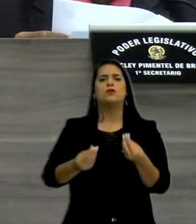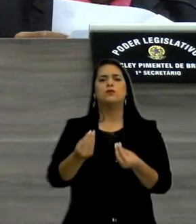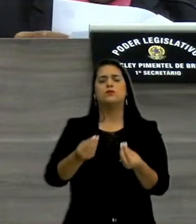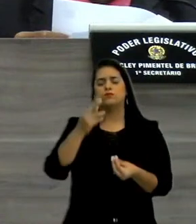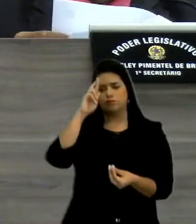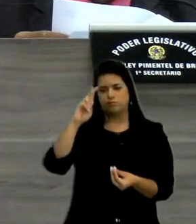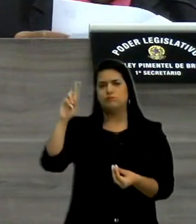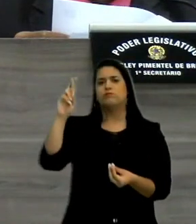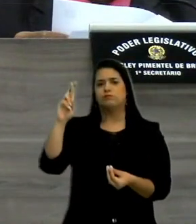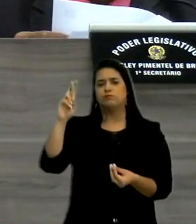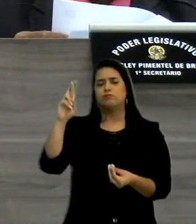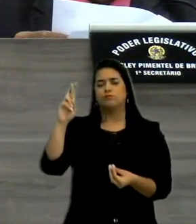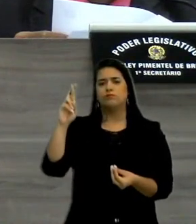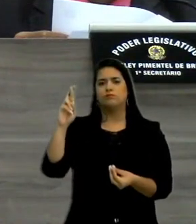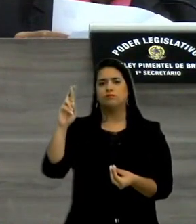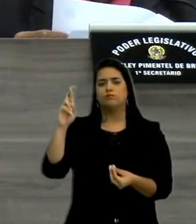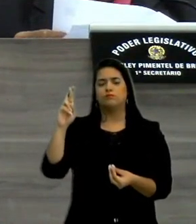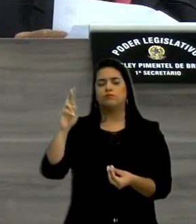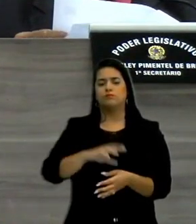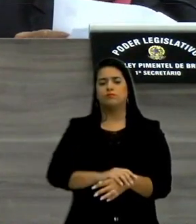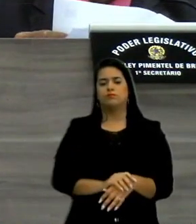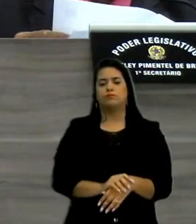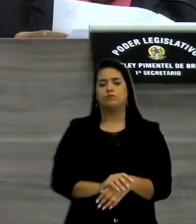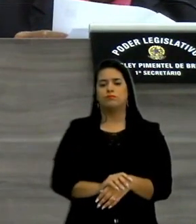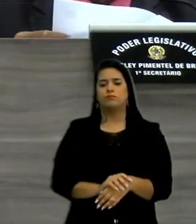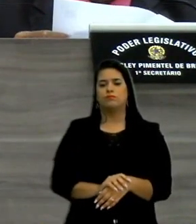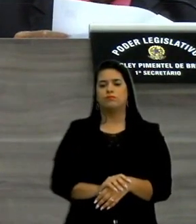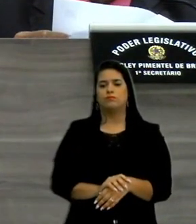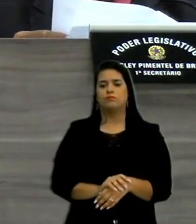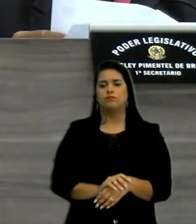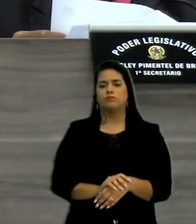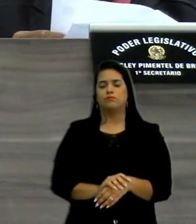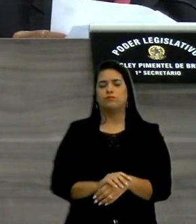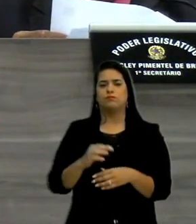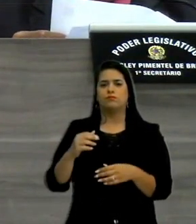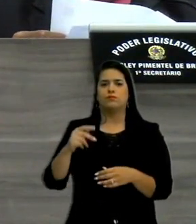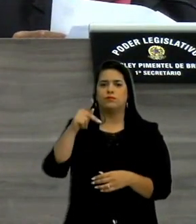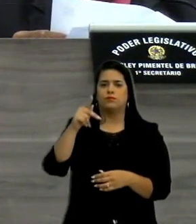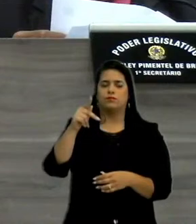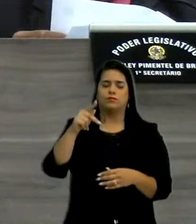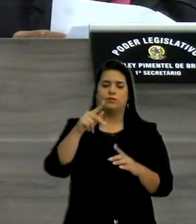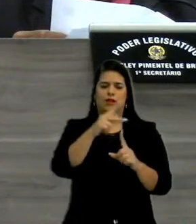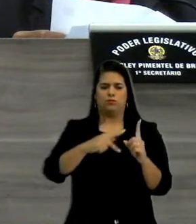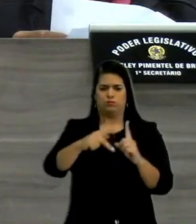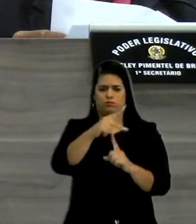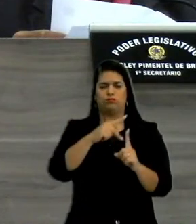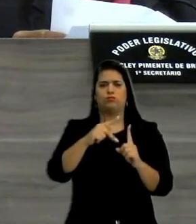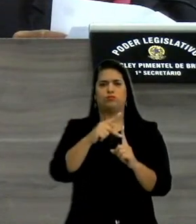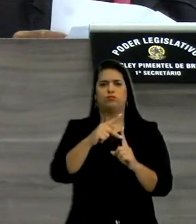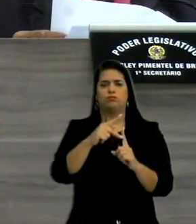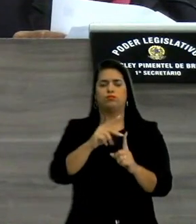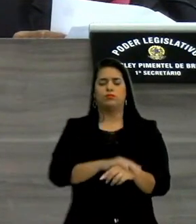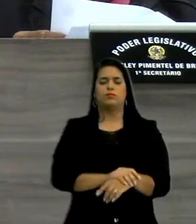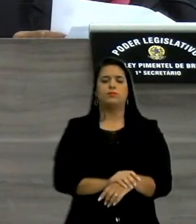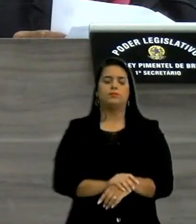do Instituto de Previdência dos Servidores Públicos São Bento do Una, Previuna. Ato de designação,